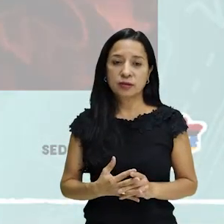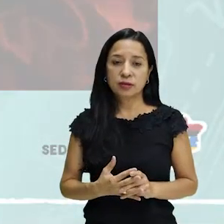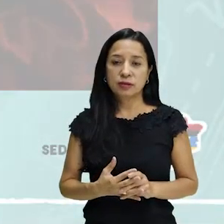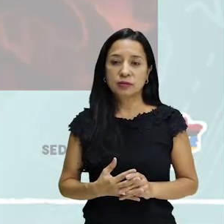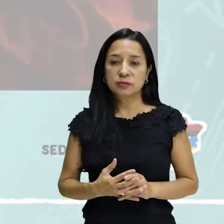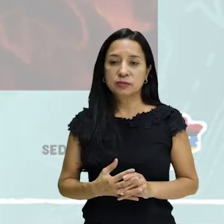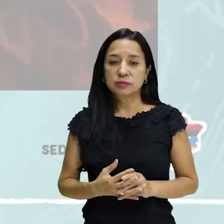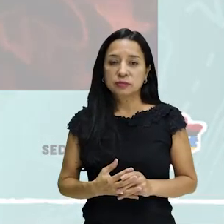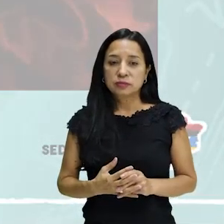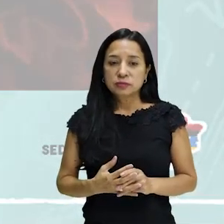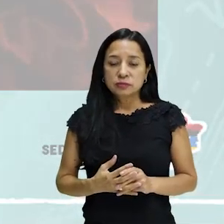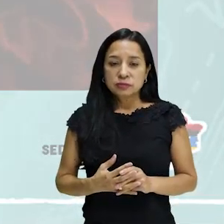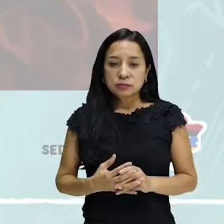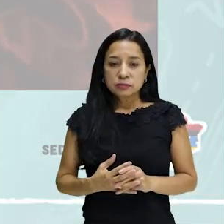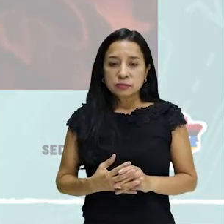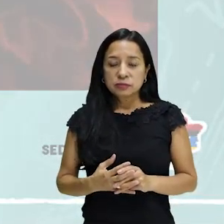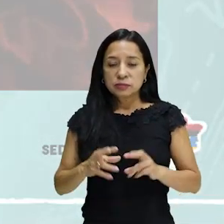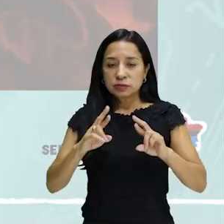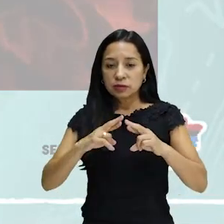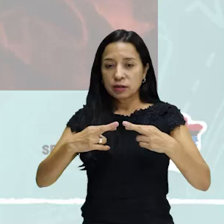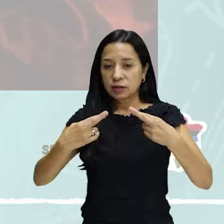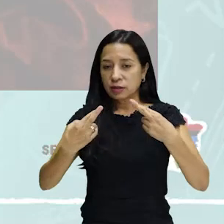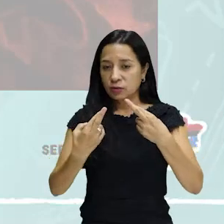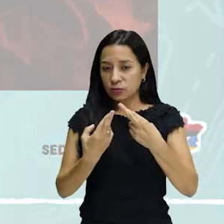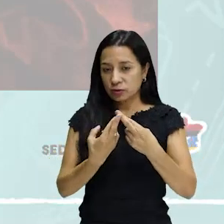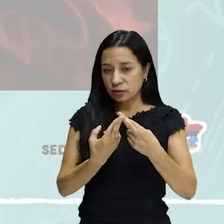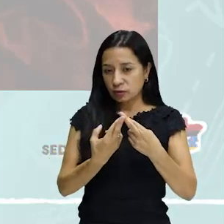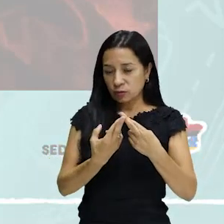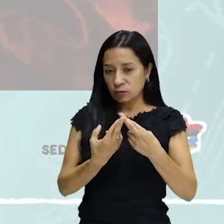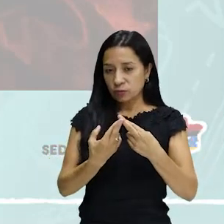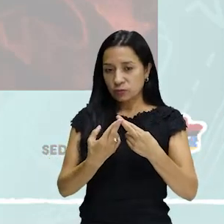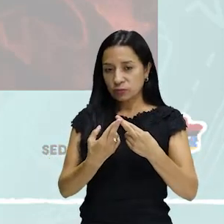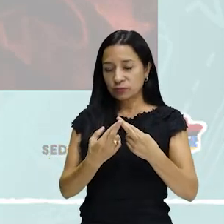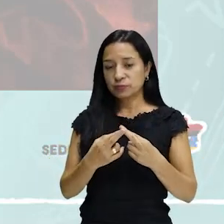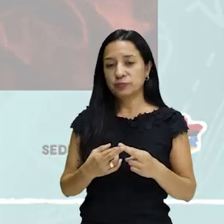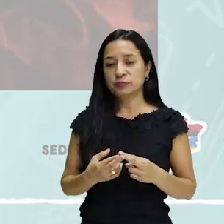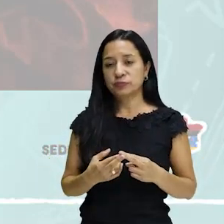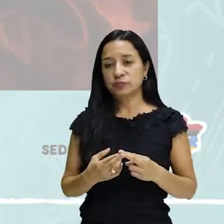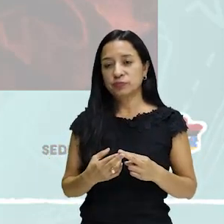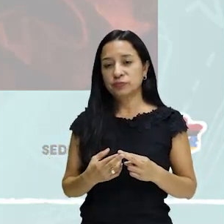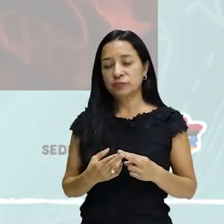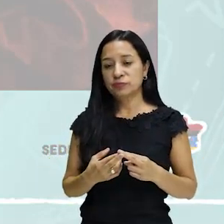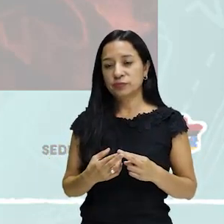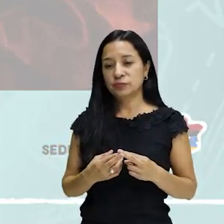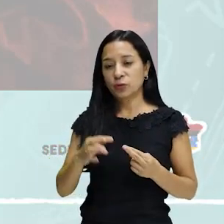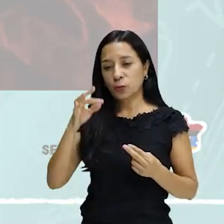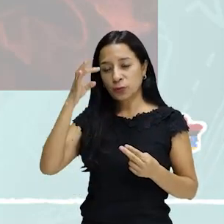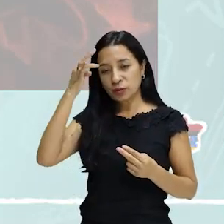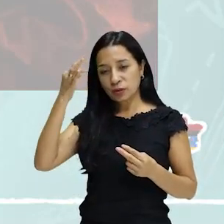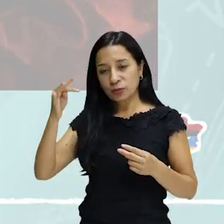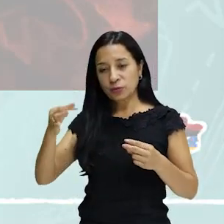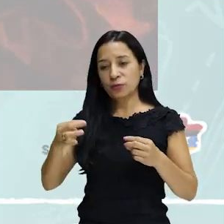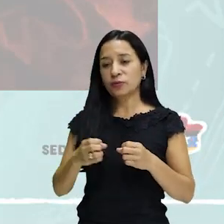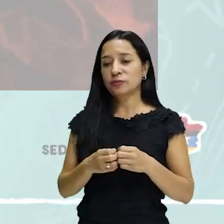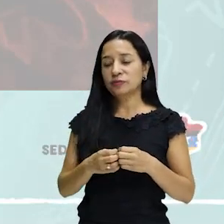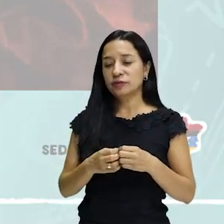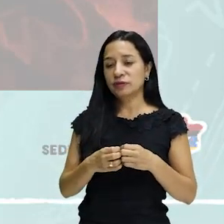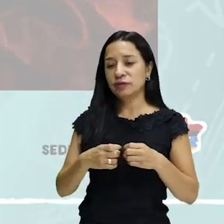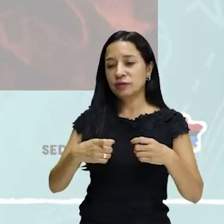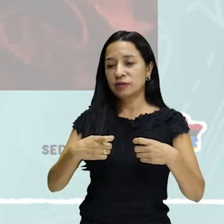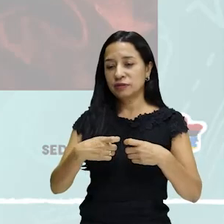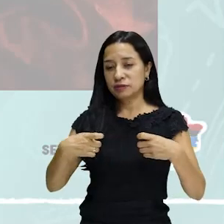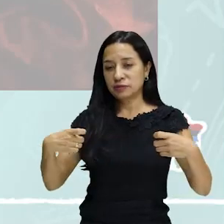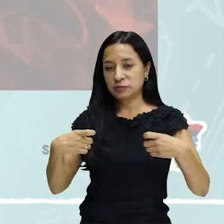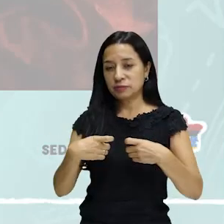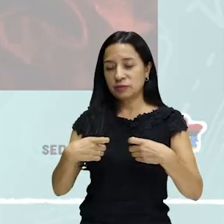uma reunião entre o Robert Hooke, né, lá das molas, lembra? O Edmond Halley, né? Lembra do